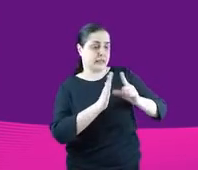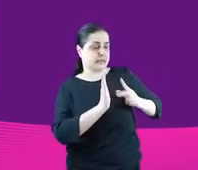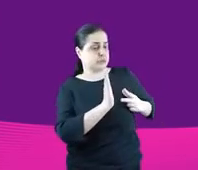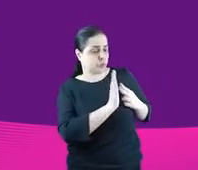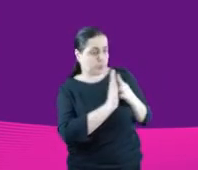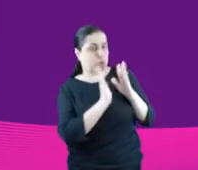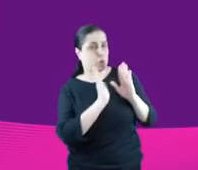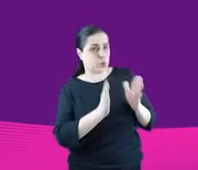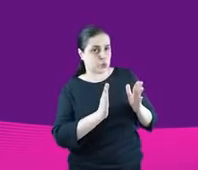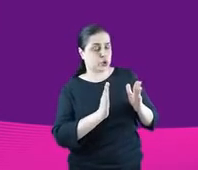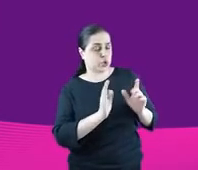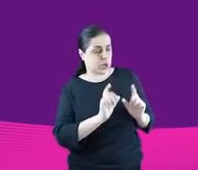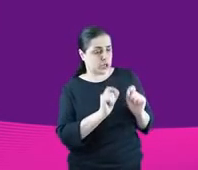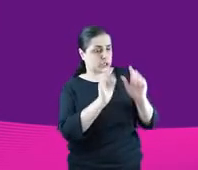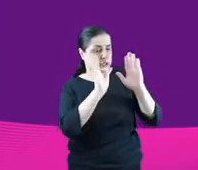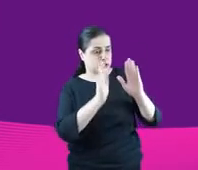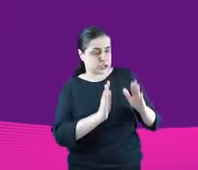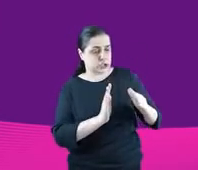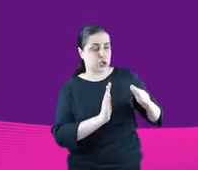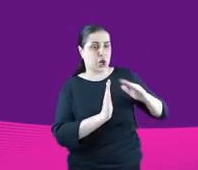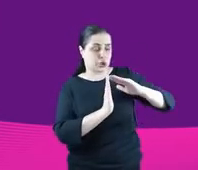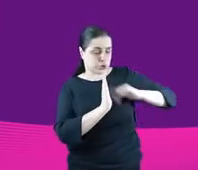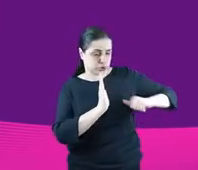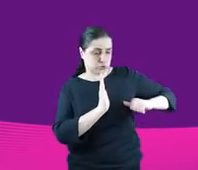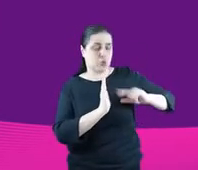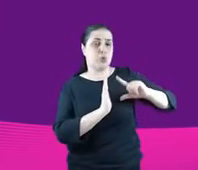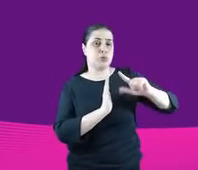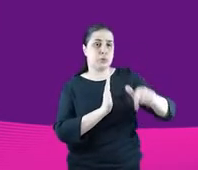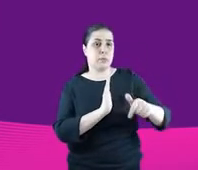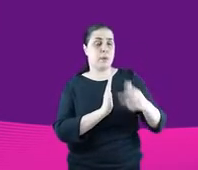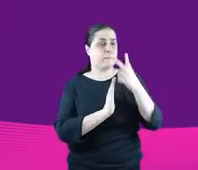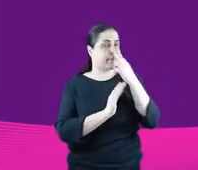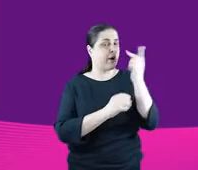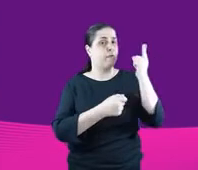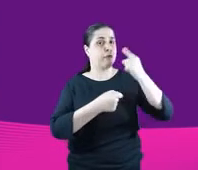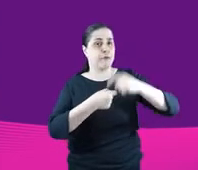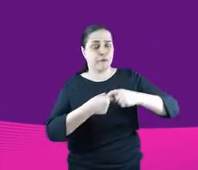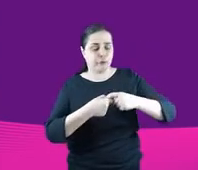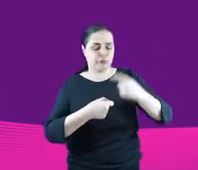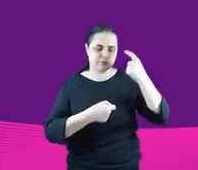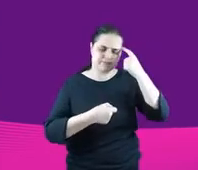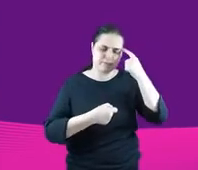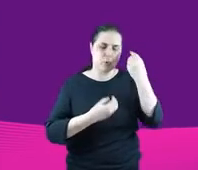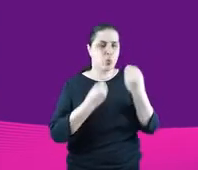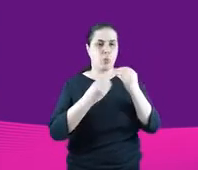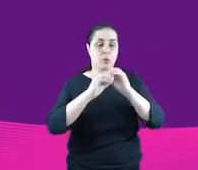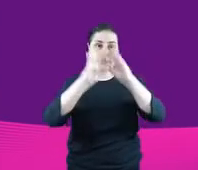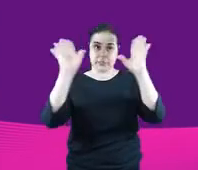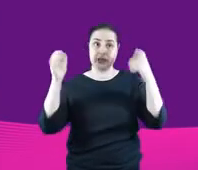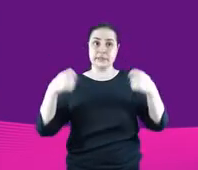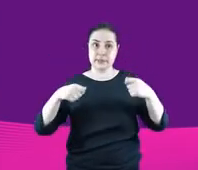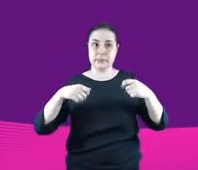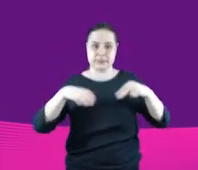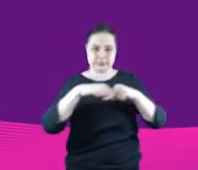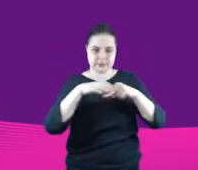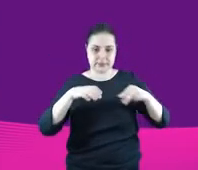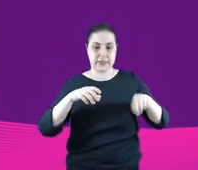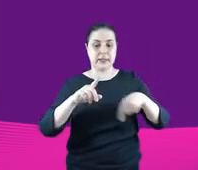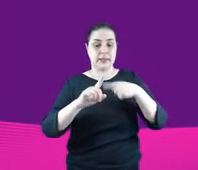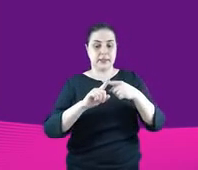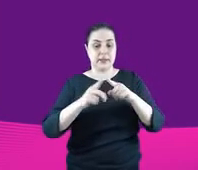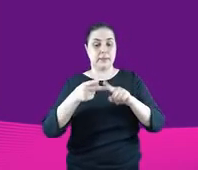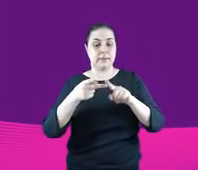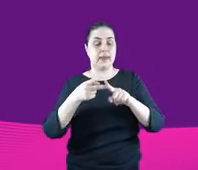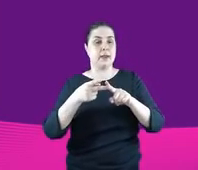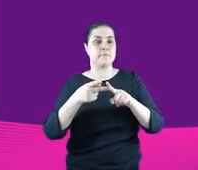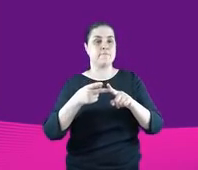o ultrassom não foram suficientes para o esclarecimento. A densitometria basal deve ser realizada praticamente em todas